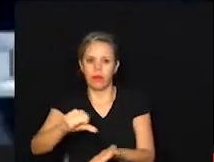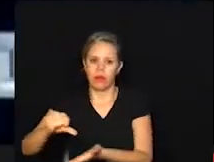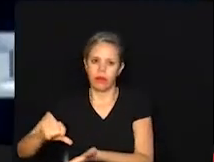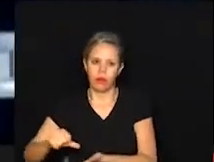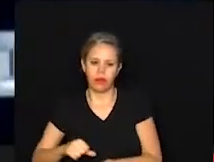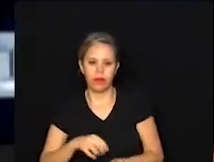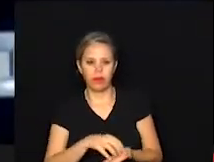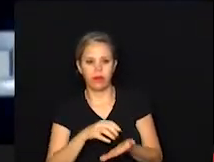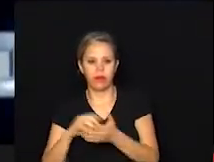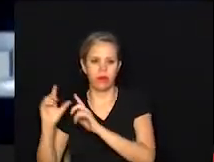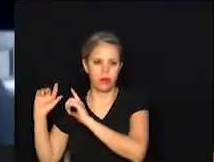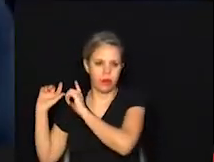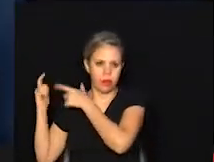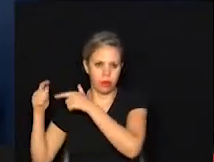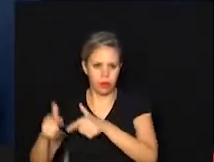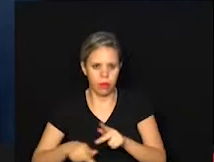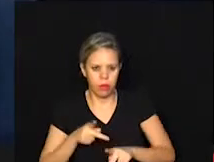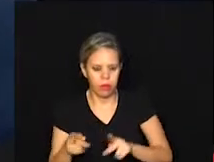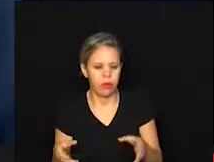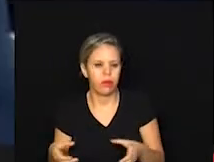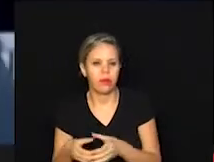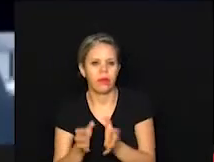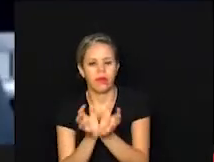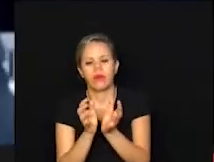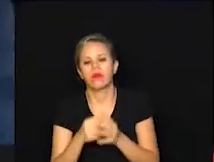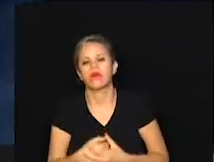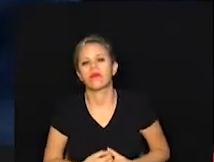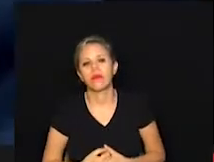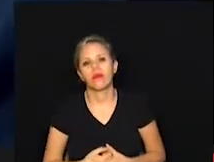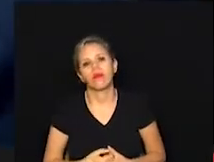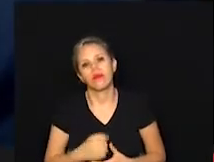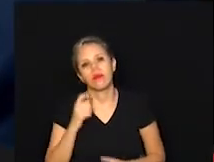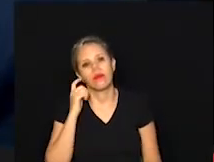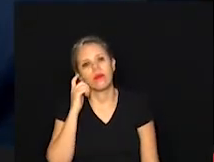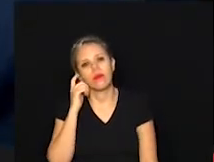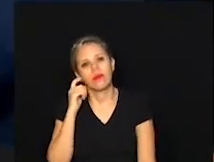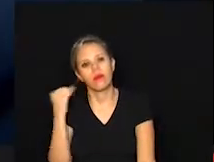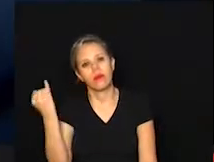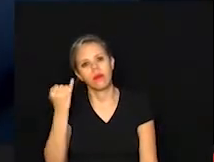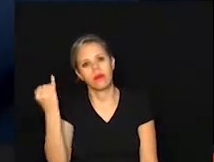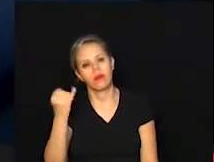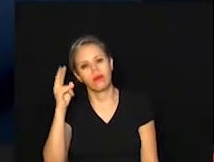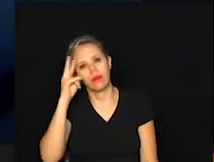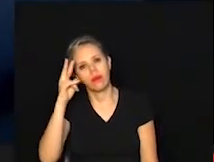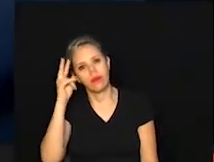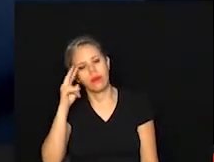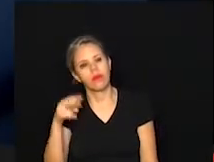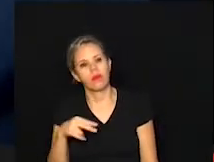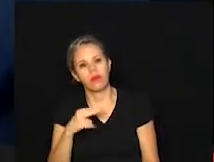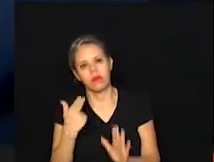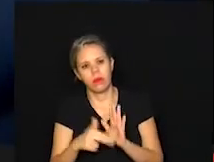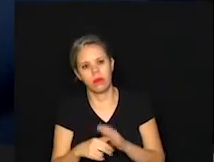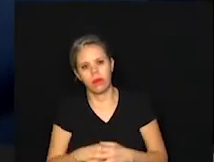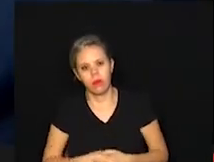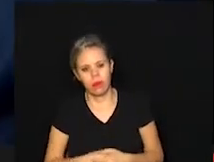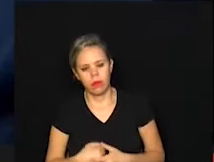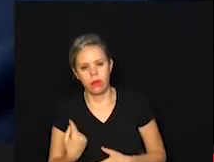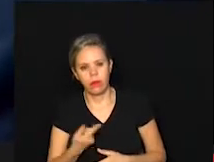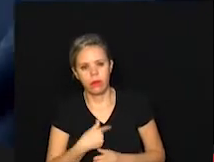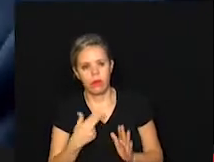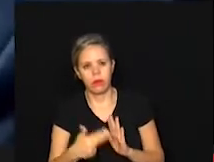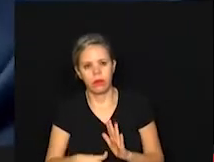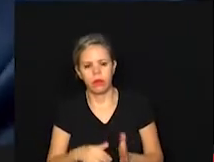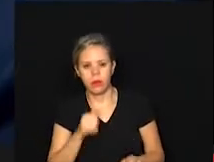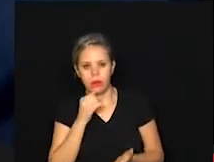povos tradicionais. Enfim, a importância histórica do nome. O nosso nome